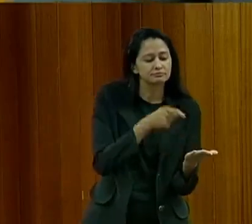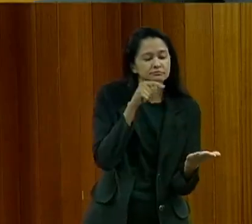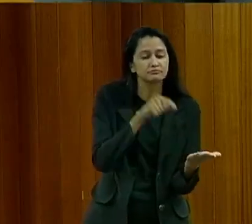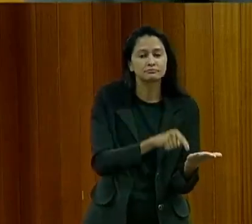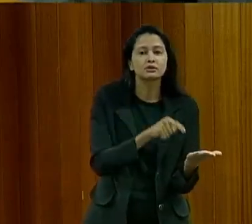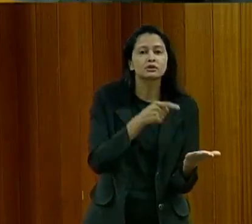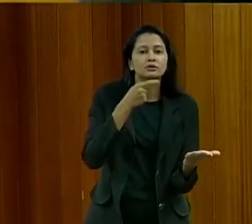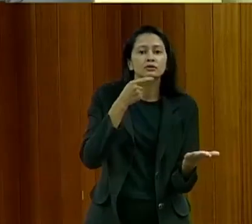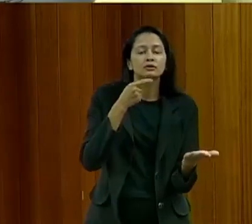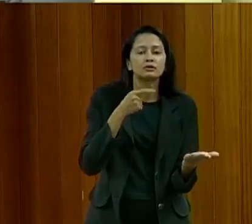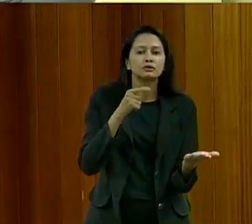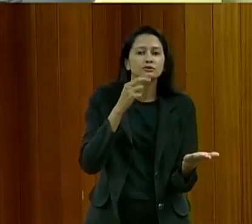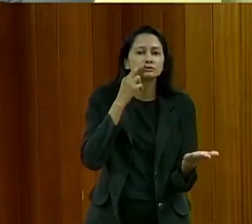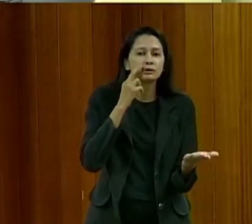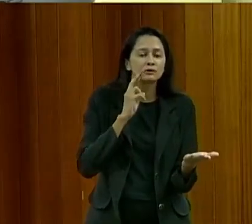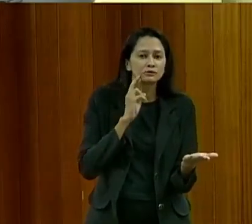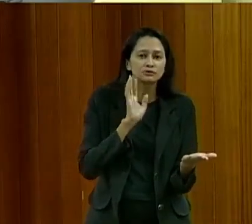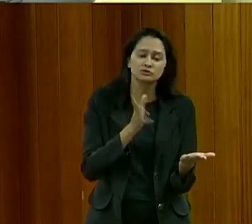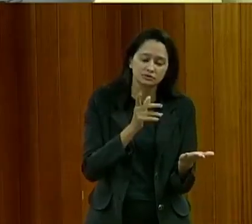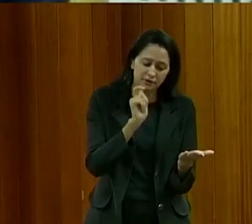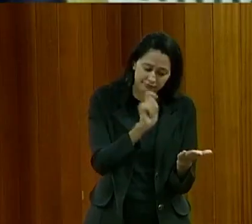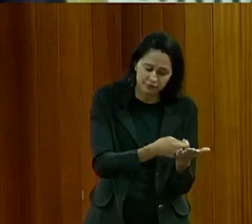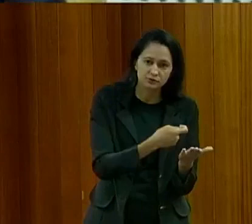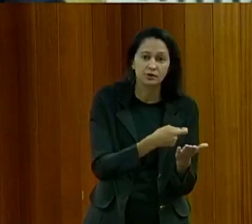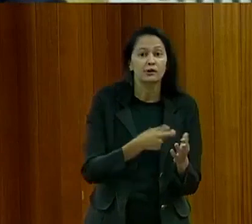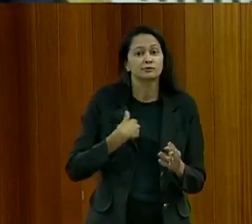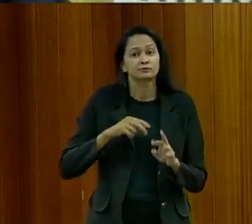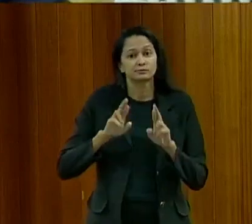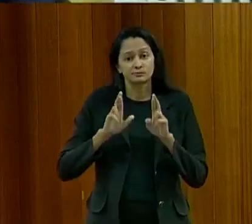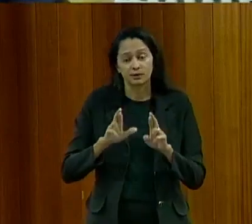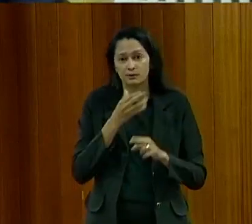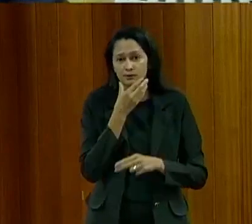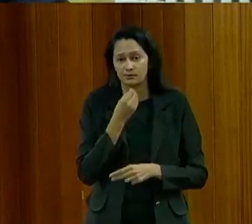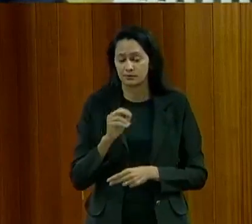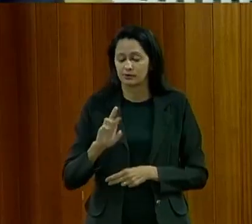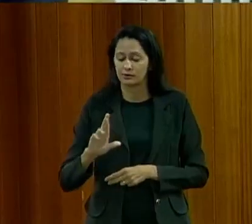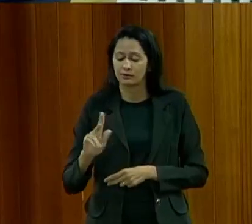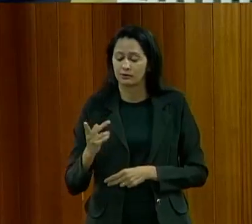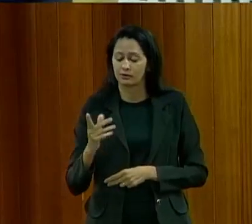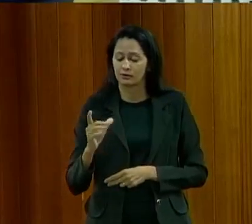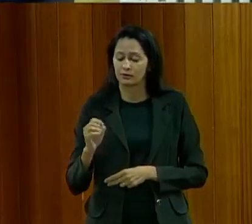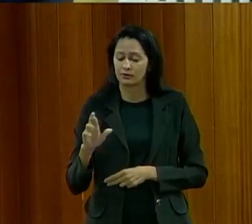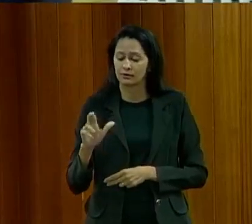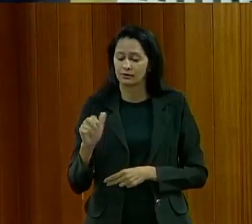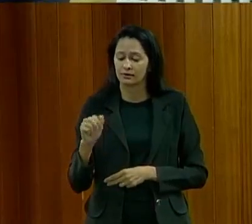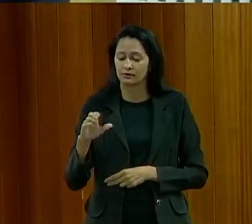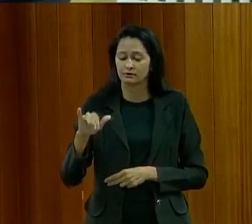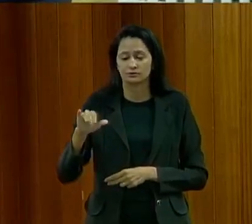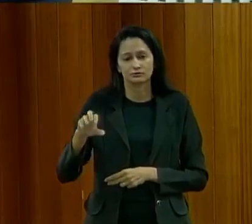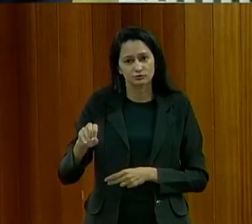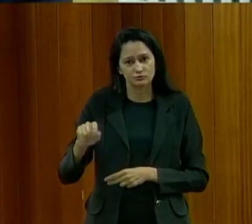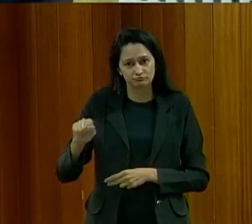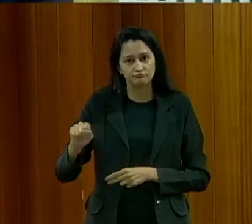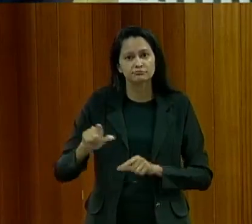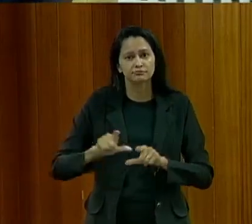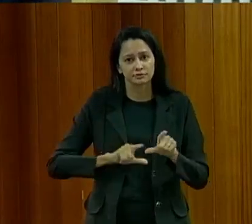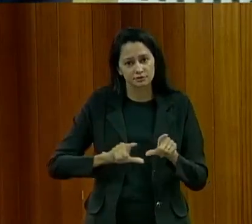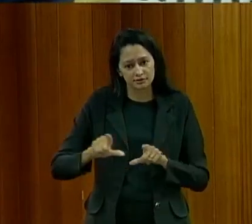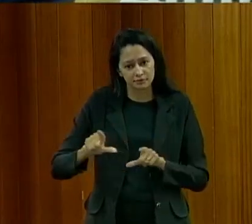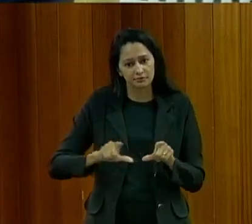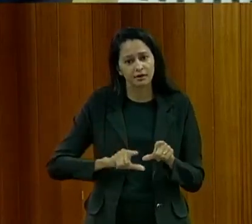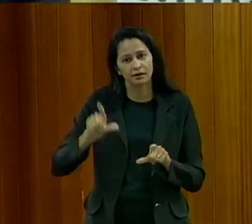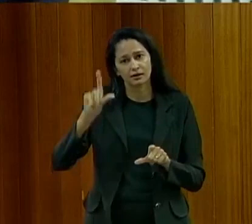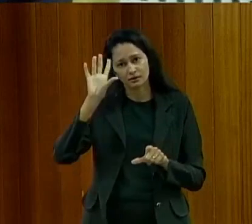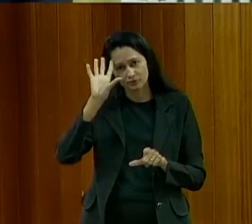de Mobilidade, Horácio Melo, tome as providências e faça esse serviço que já foi solicitado ao prefeito e autorizado. Muito